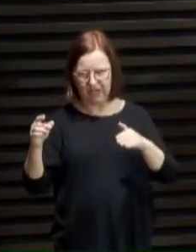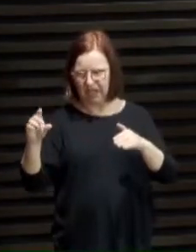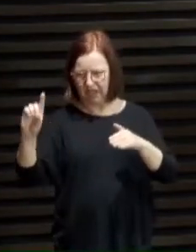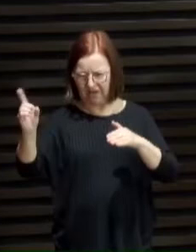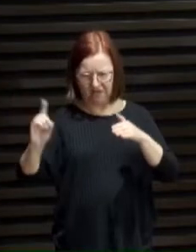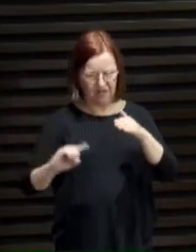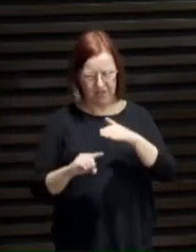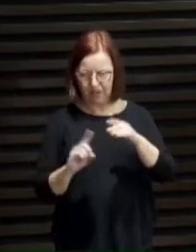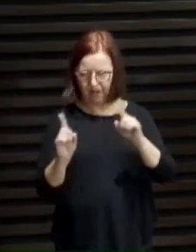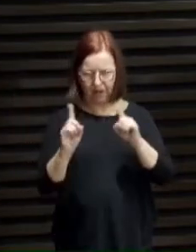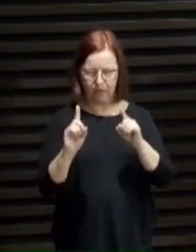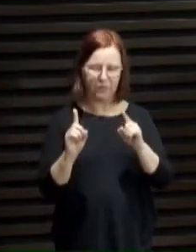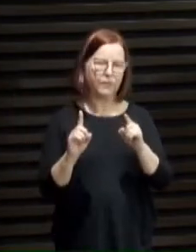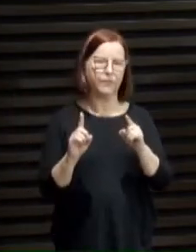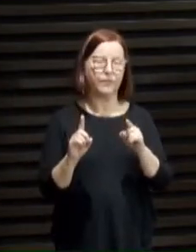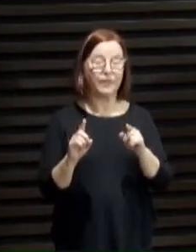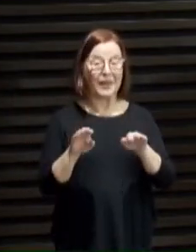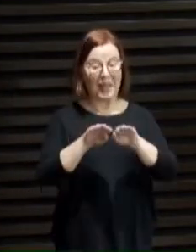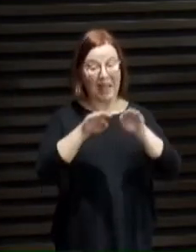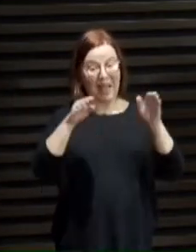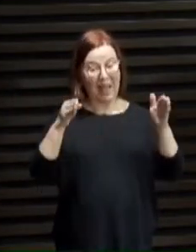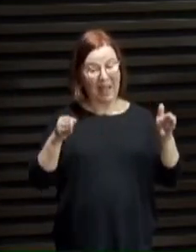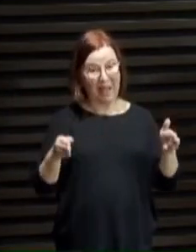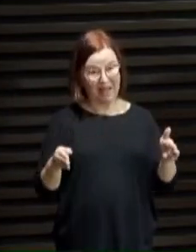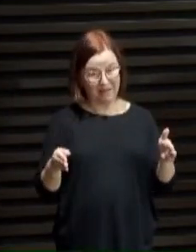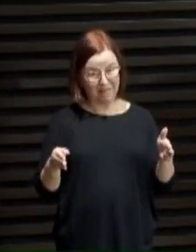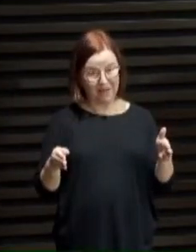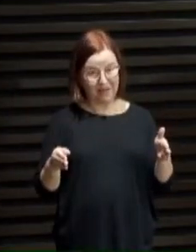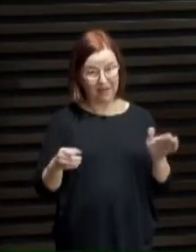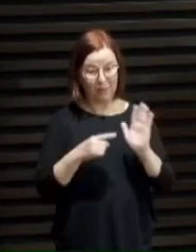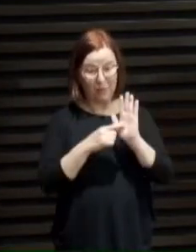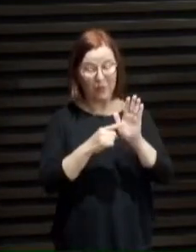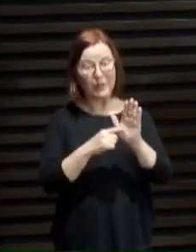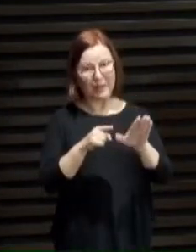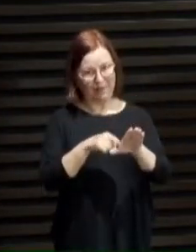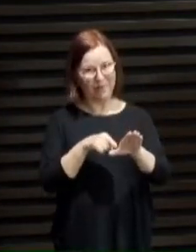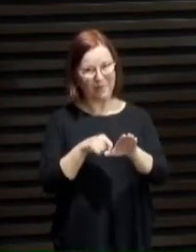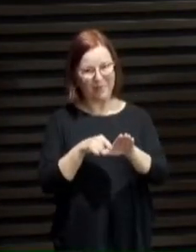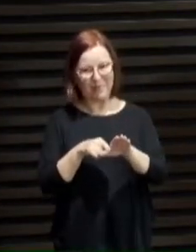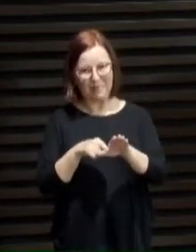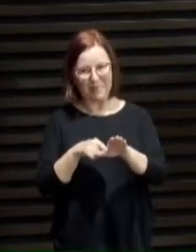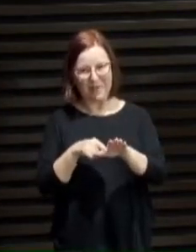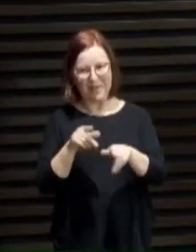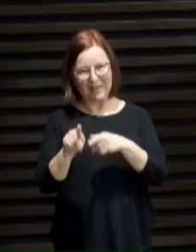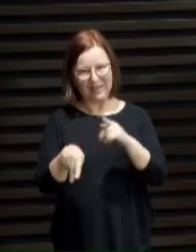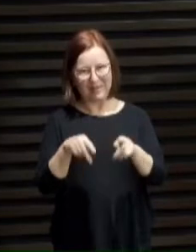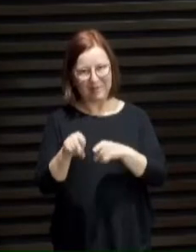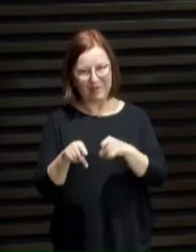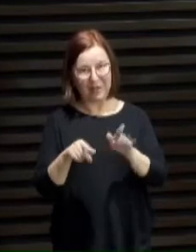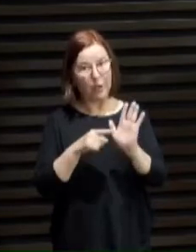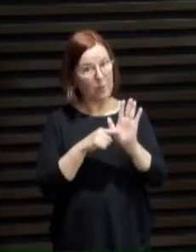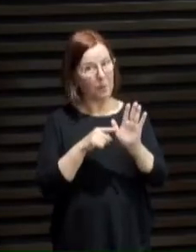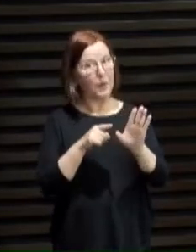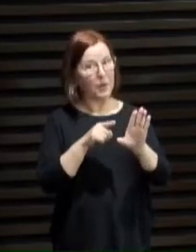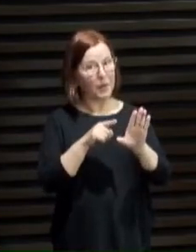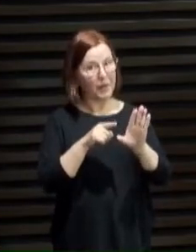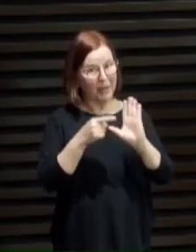os nossos pés. A mesa de Jesus, ela mostra os nossos pés, mostra a sujeira dos nossos